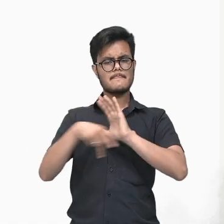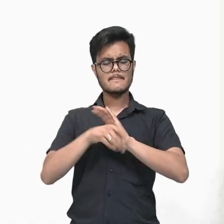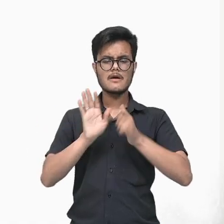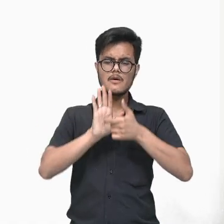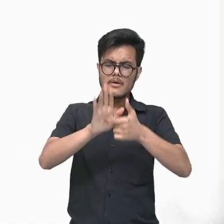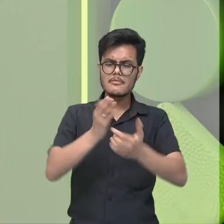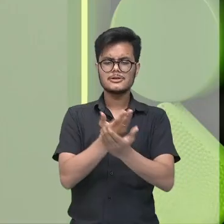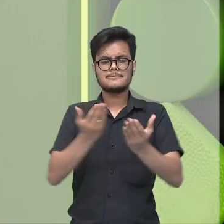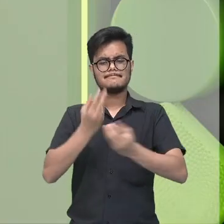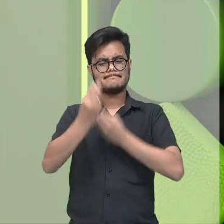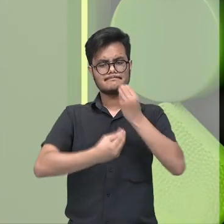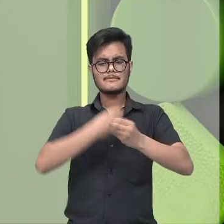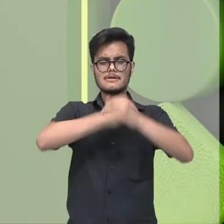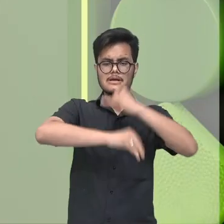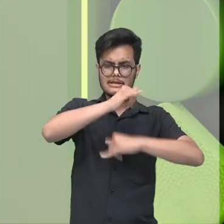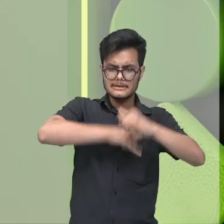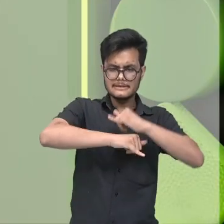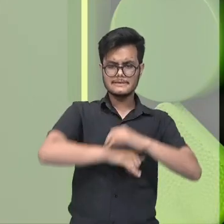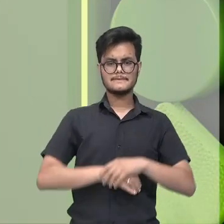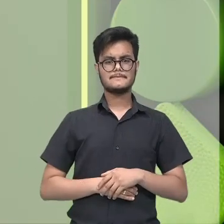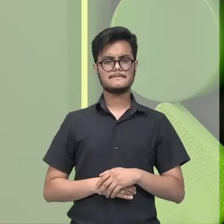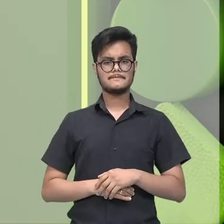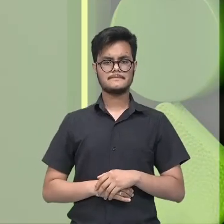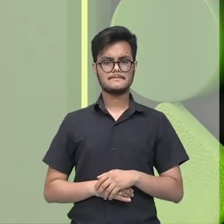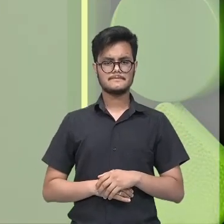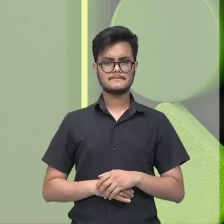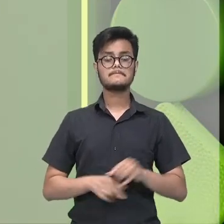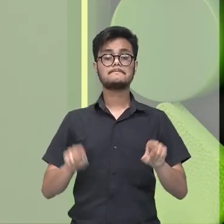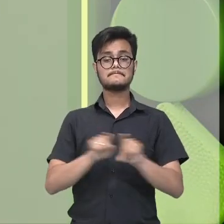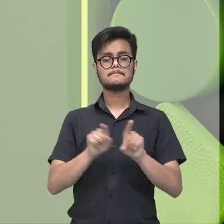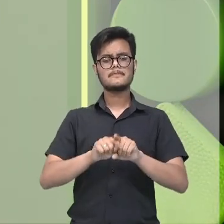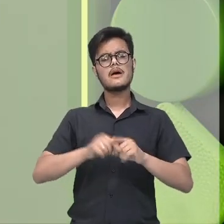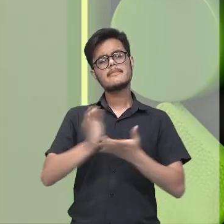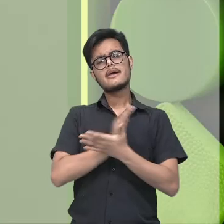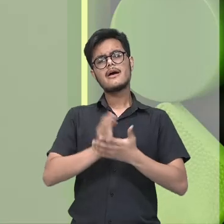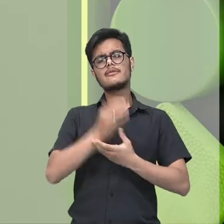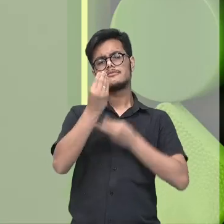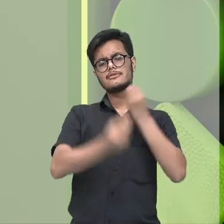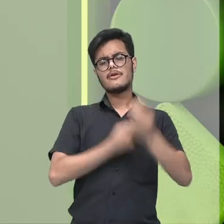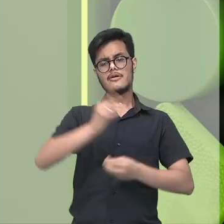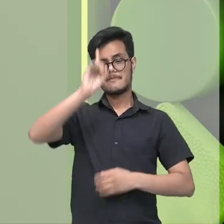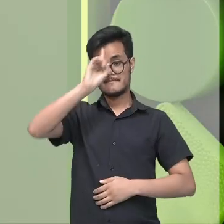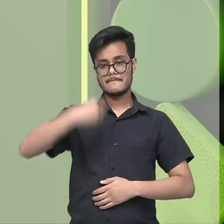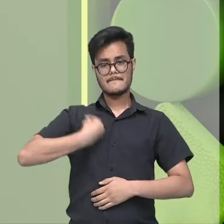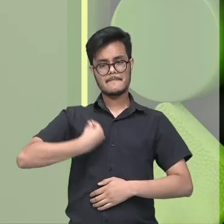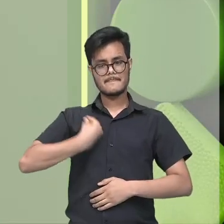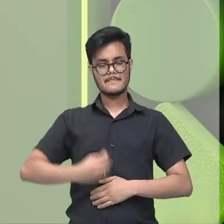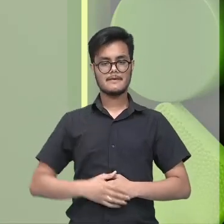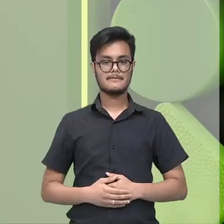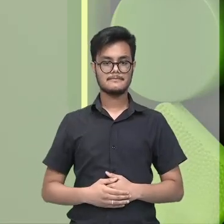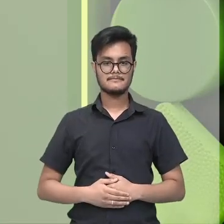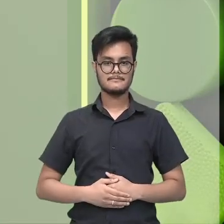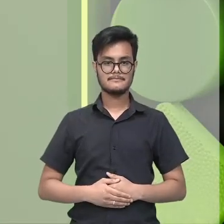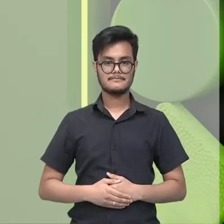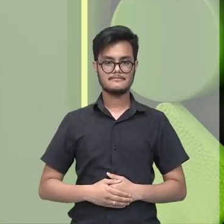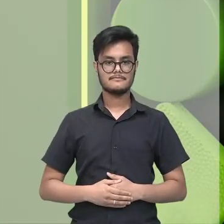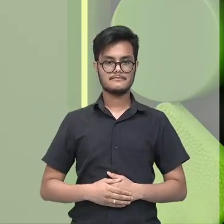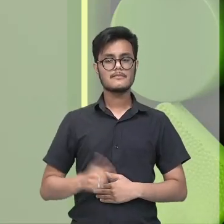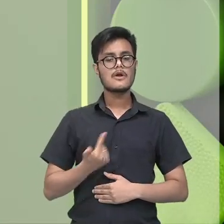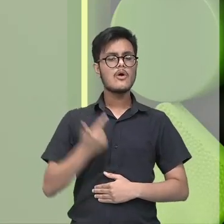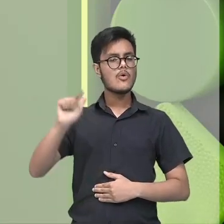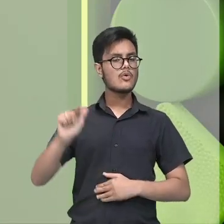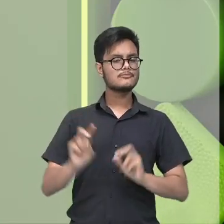exemplos da eletrização. E eu trouxe aí para vocês da eletrização por atrito. Outro